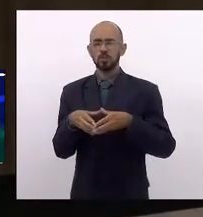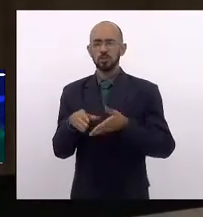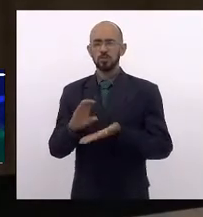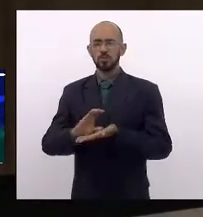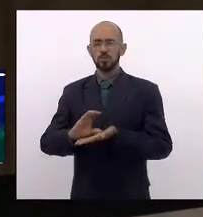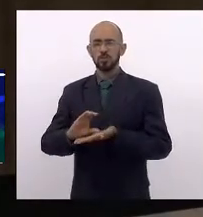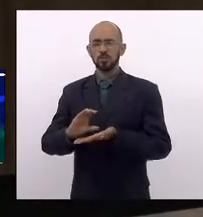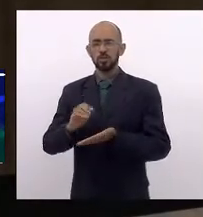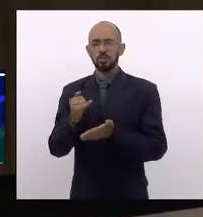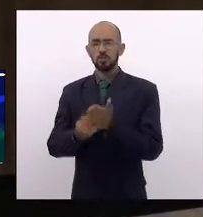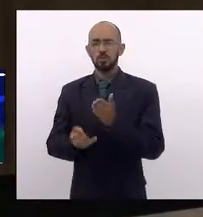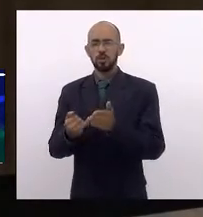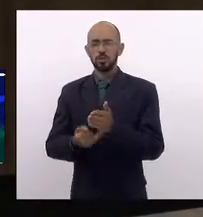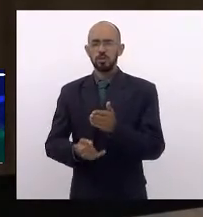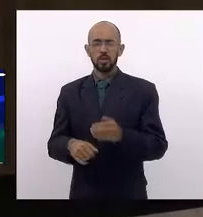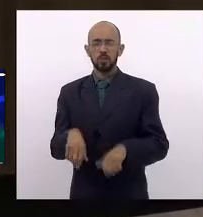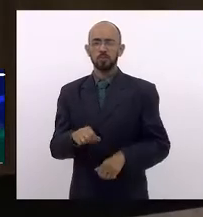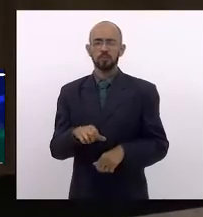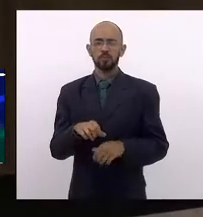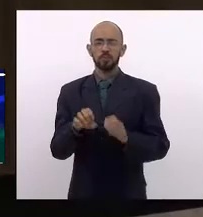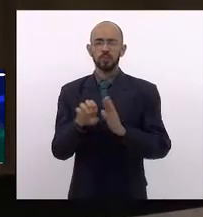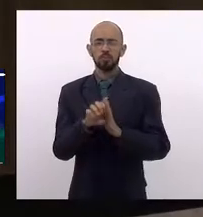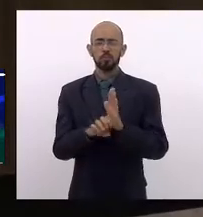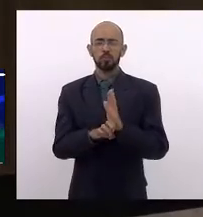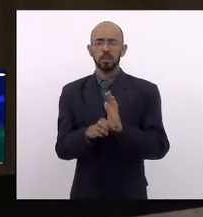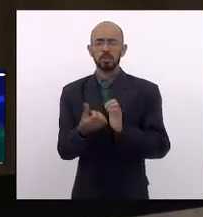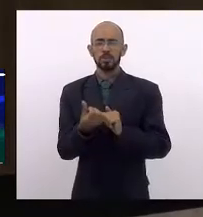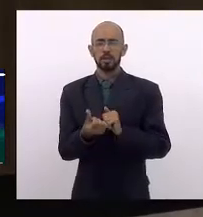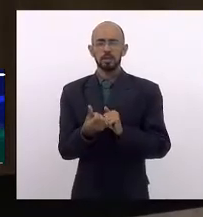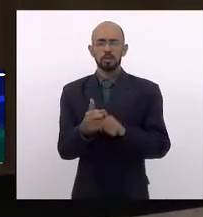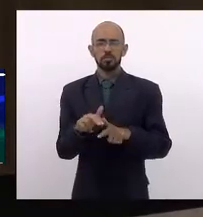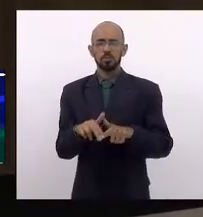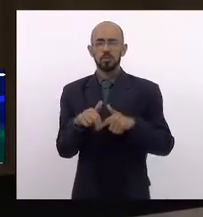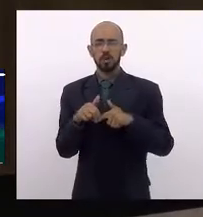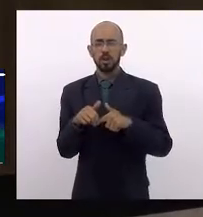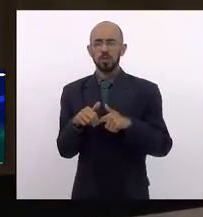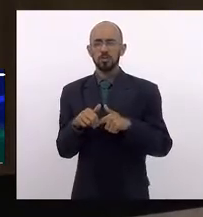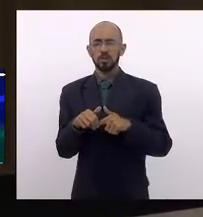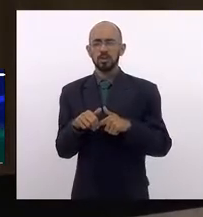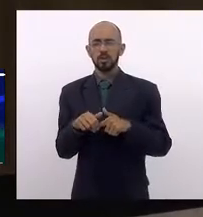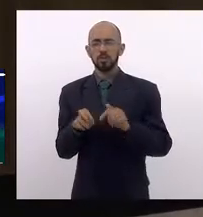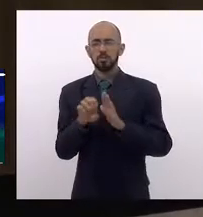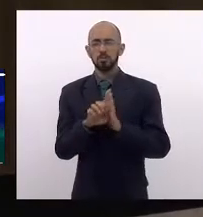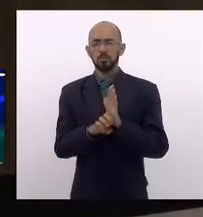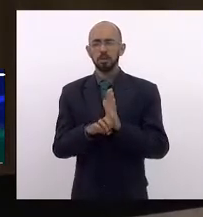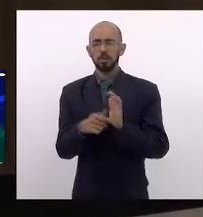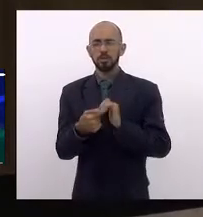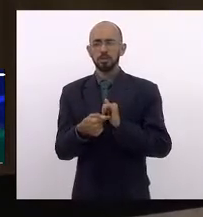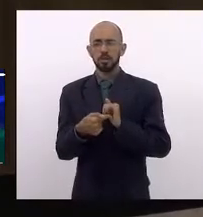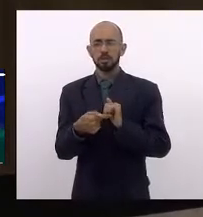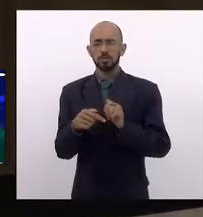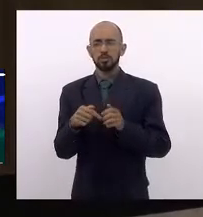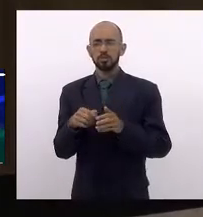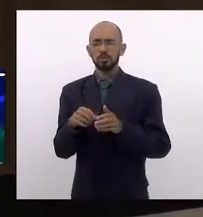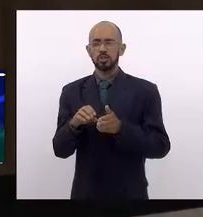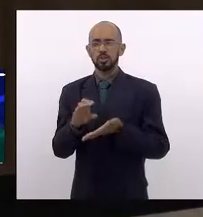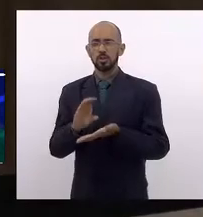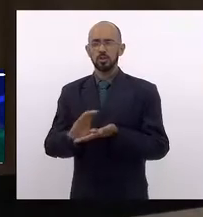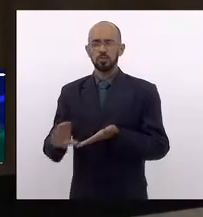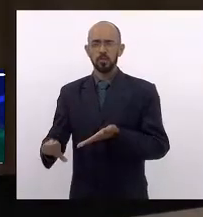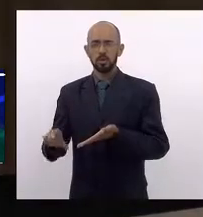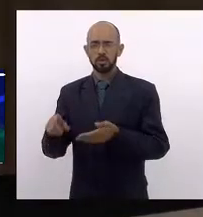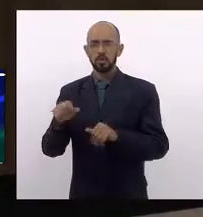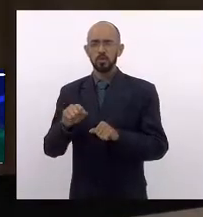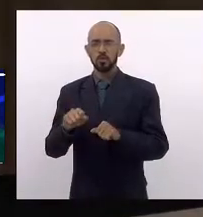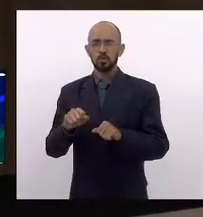primeira seis pela Emenda cinco da comissão de tributação emenda 7 pela Emenda seis a comissão de tributação Parabéns contrário as